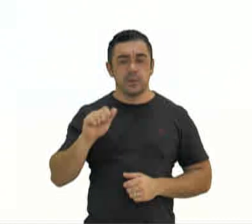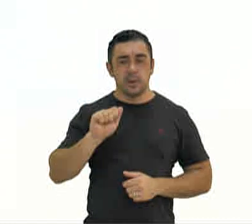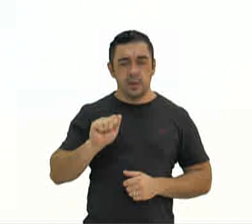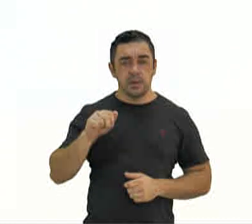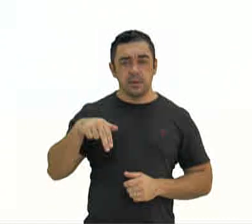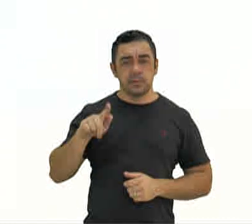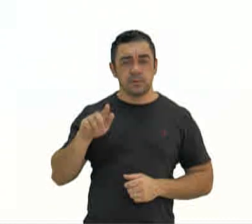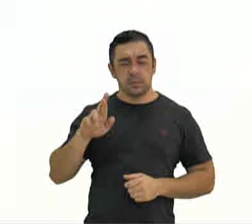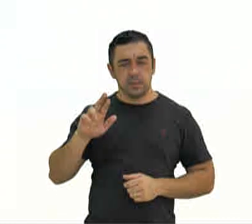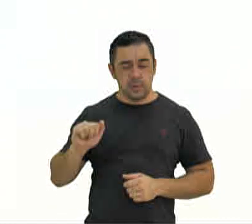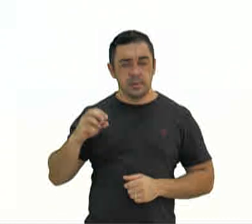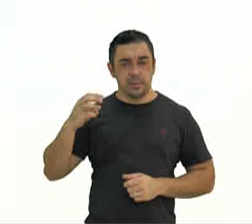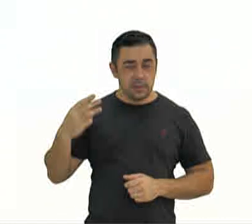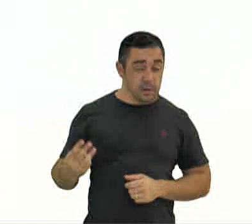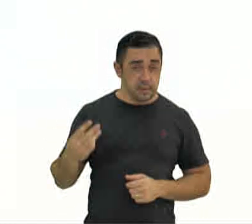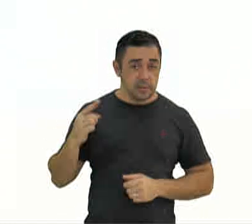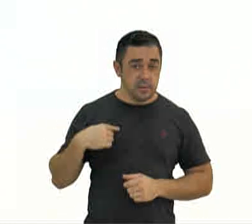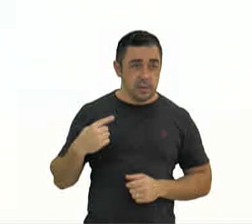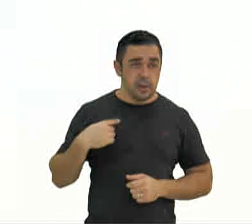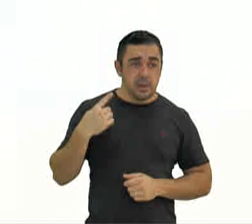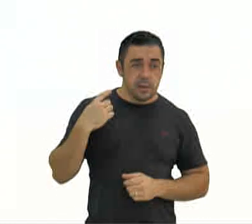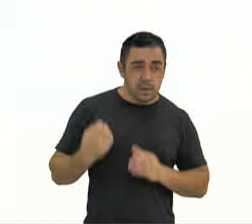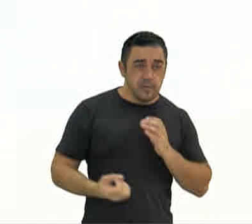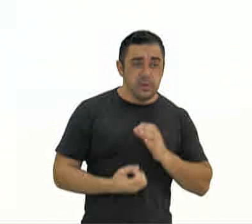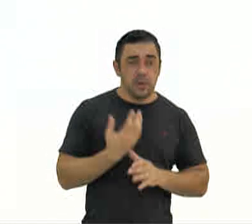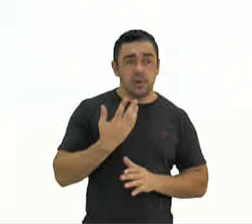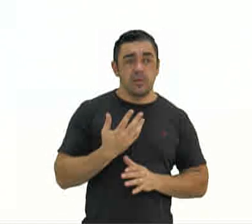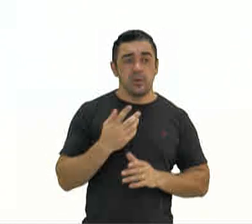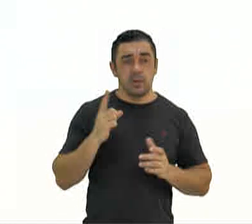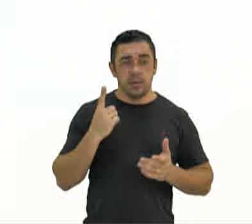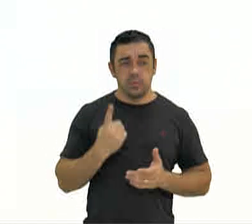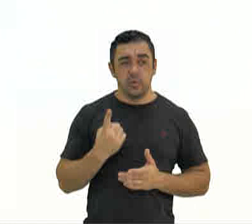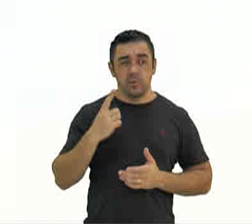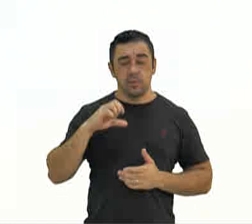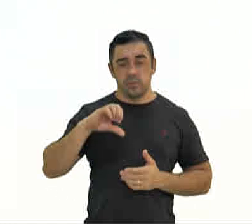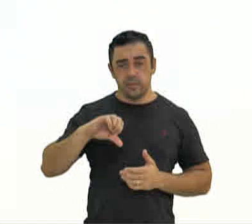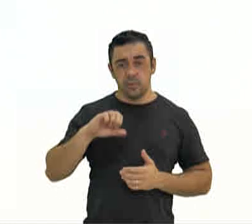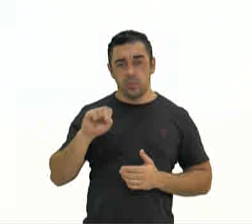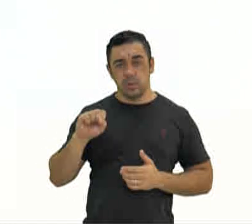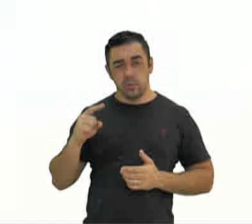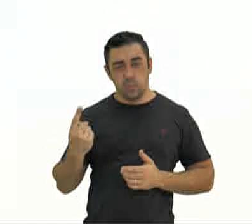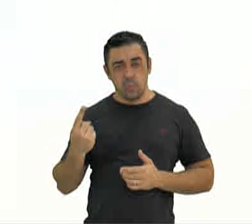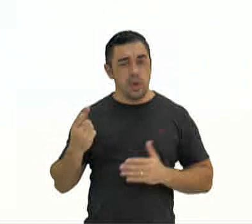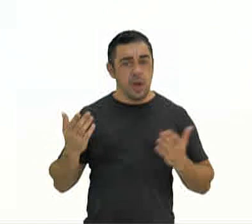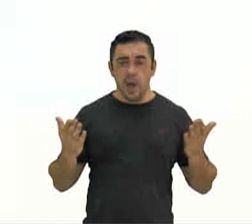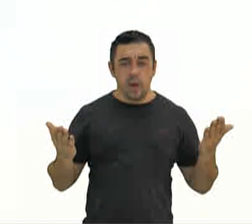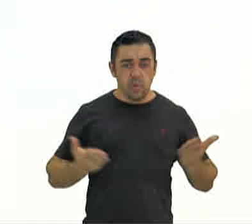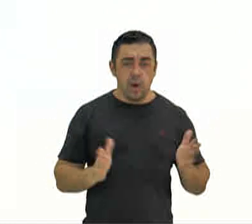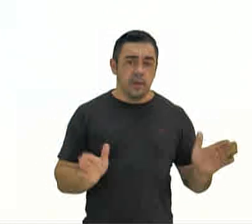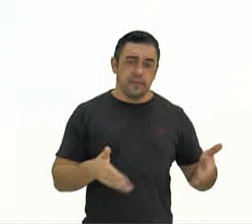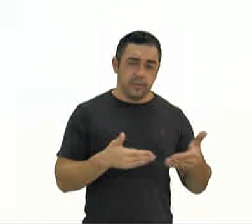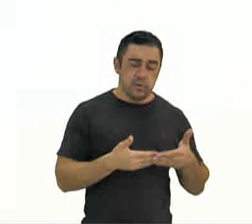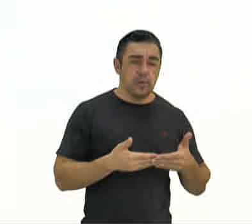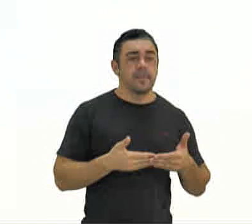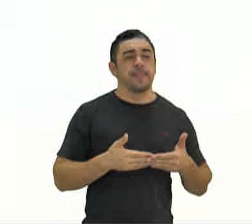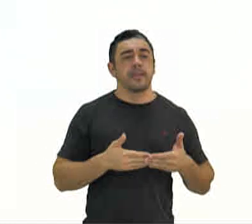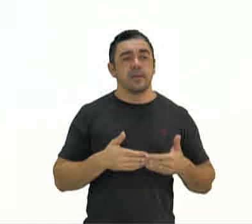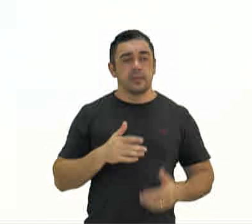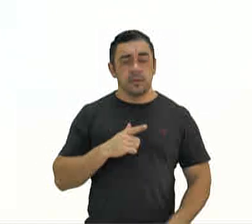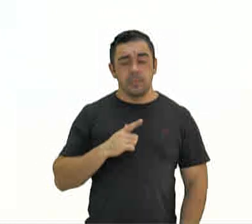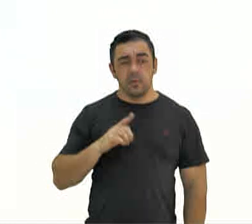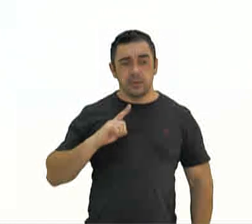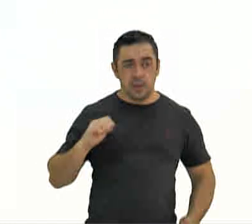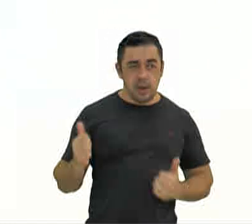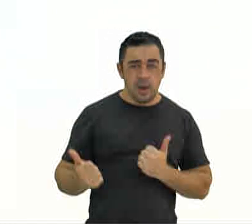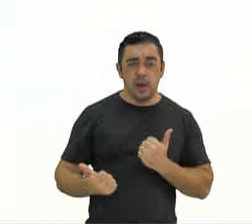em 1981, mas hoje já não está mais em operação. Angra 2, com auxílio da Alemanha, foi colocada